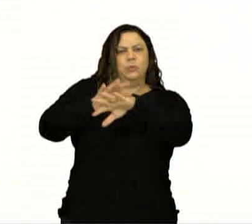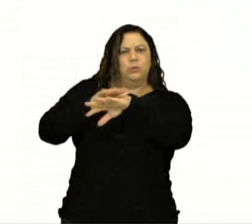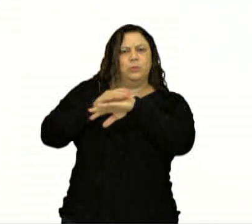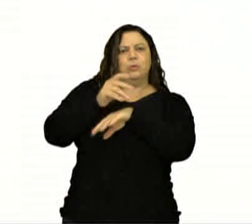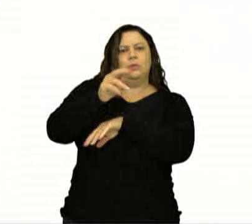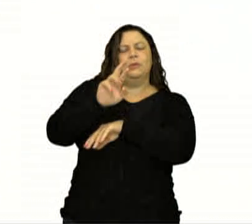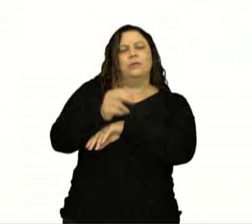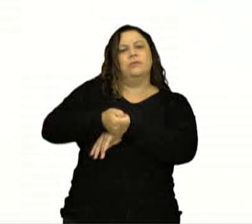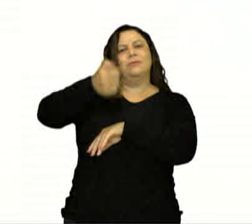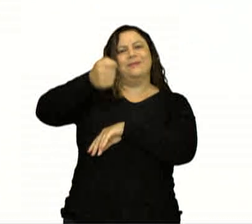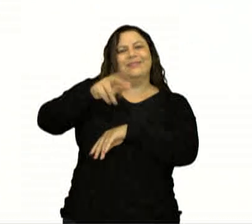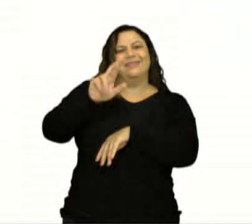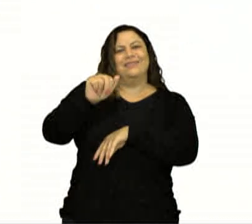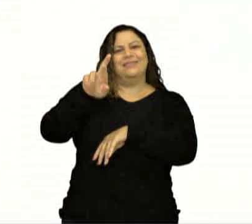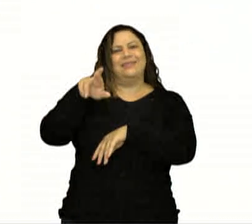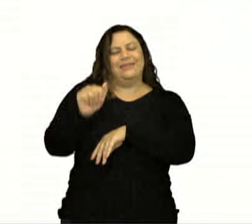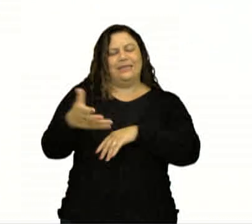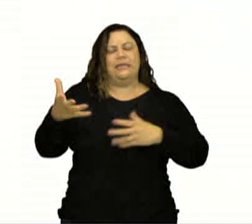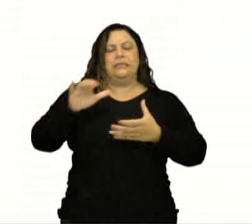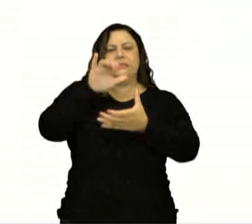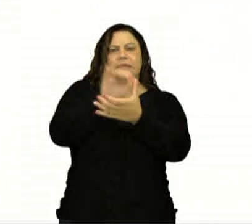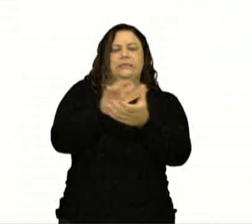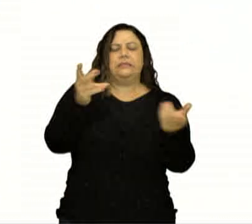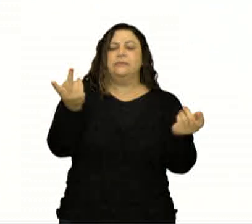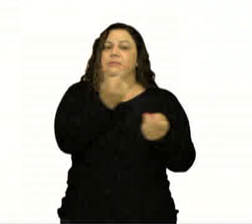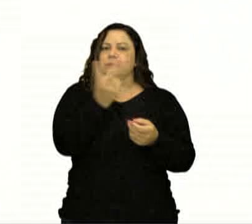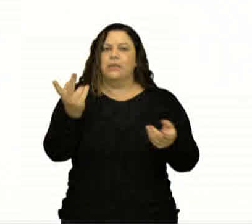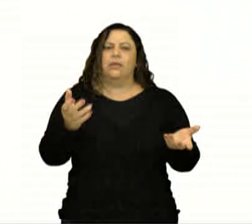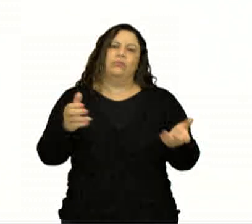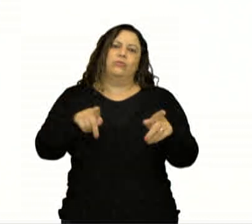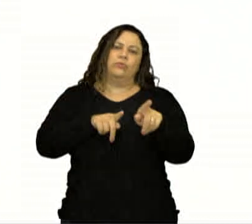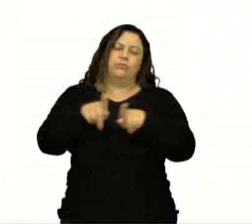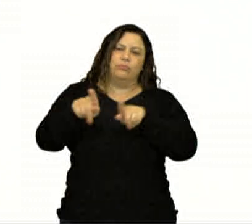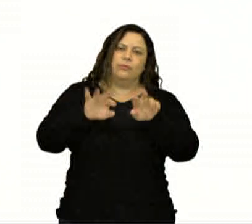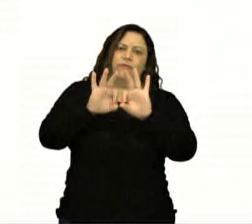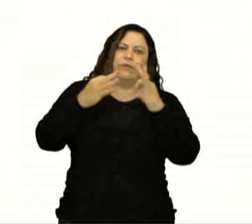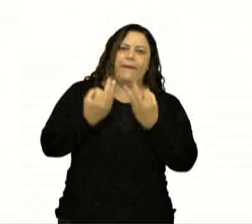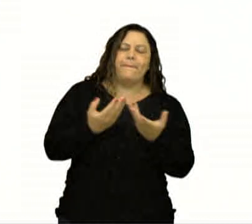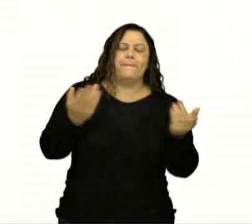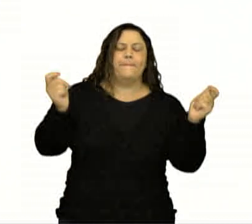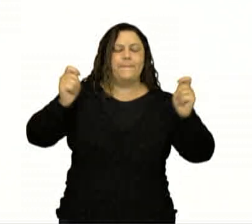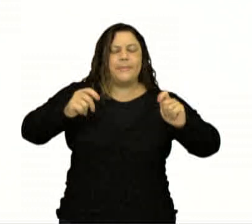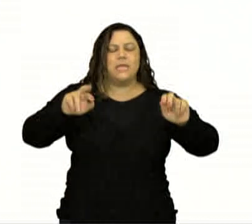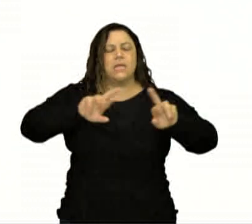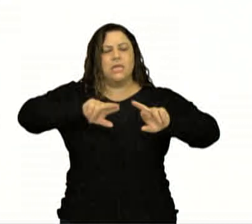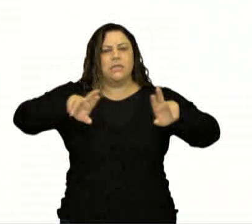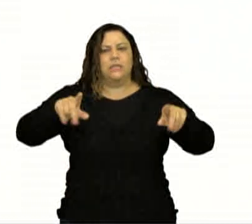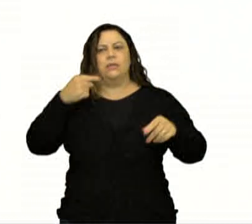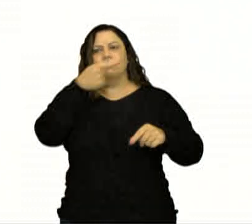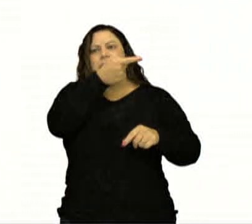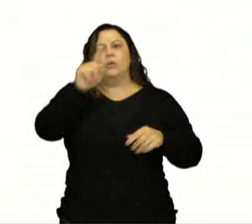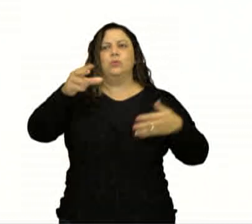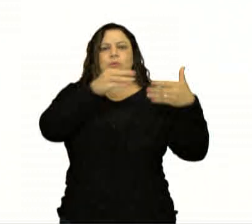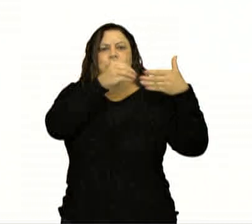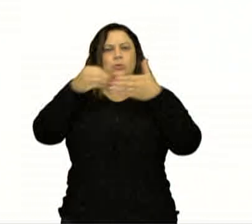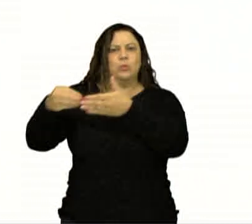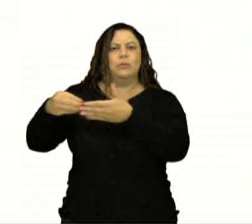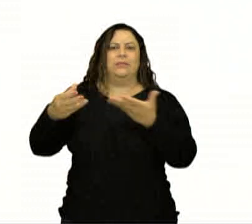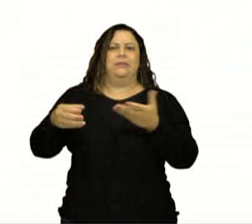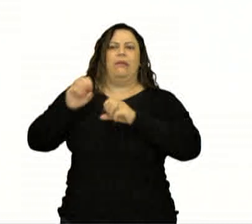Então, casamentos consanguíneos têm essa questão, né, de não ser orientado, não ser,